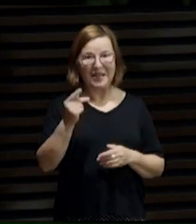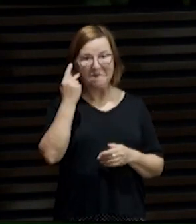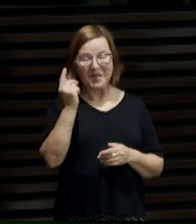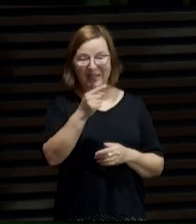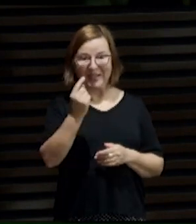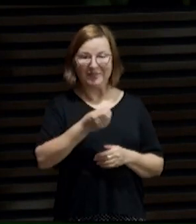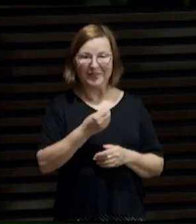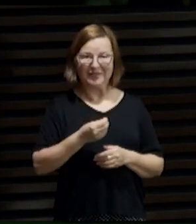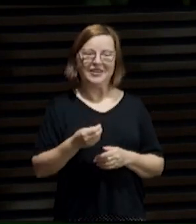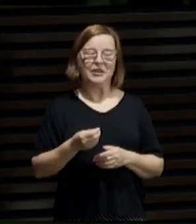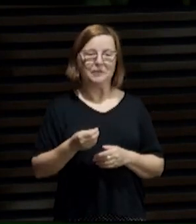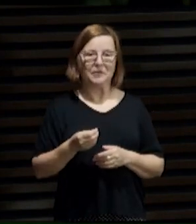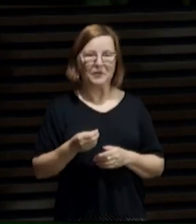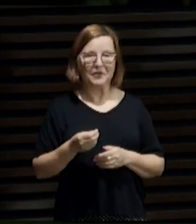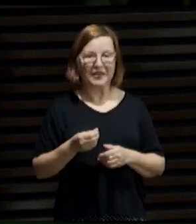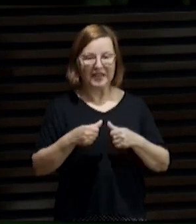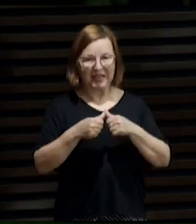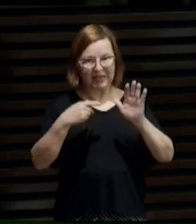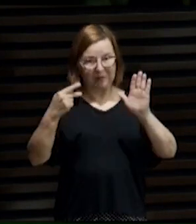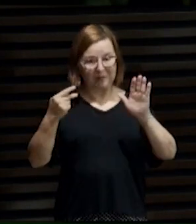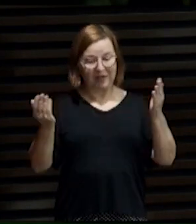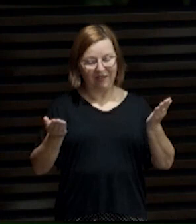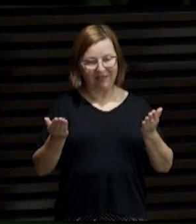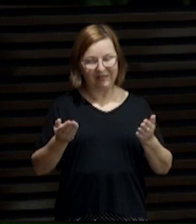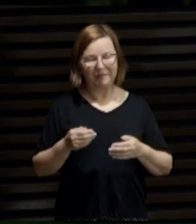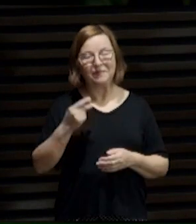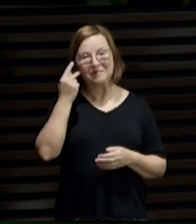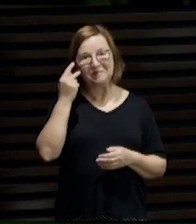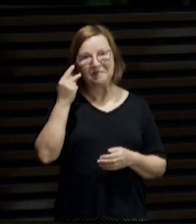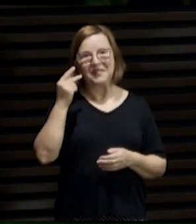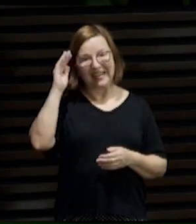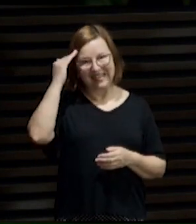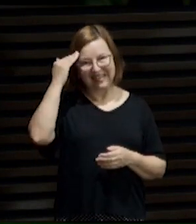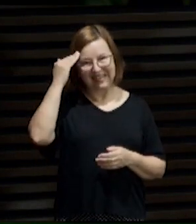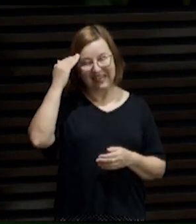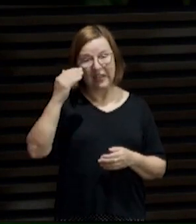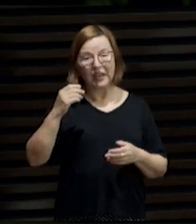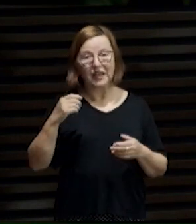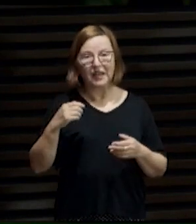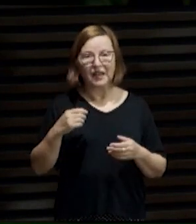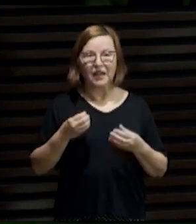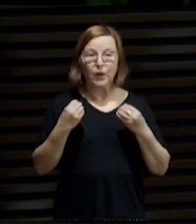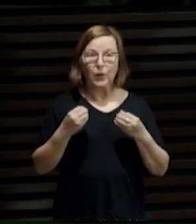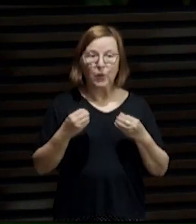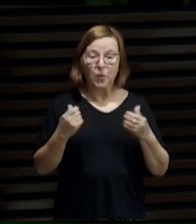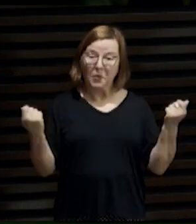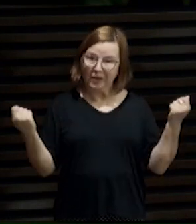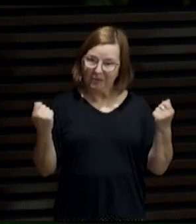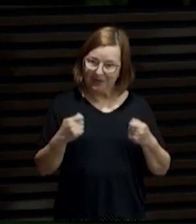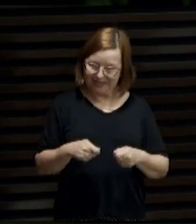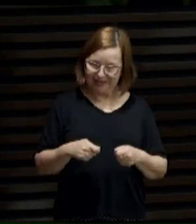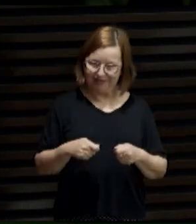hoje. E para que nós possamos entender como é possível ter um lar como este descrito aqui neste